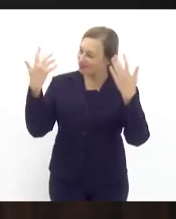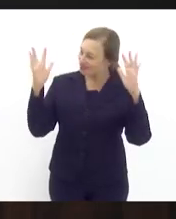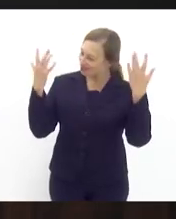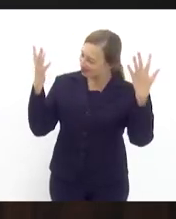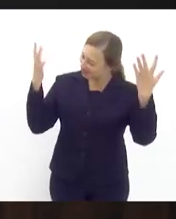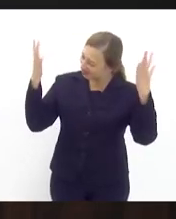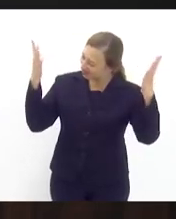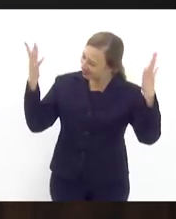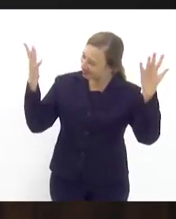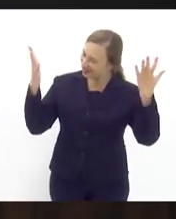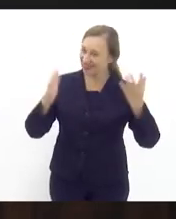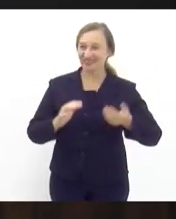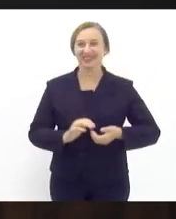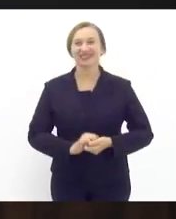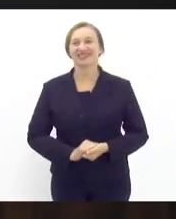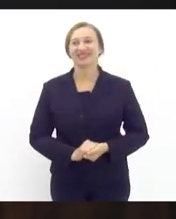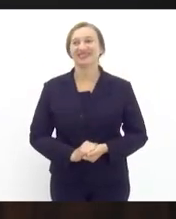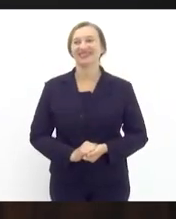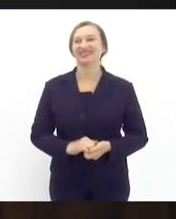fraca